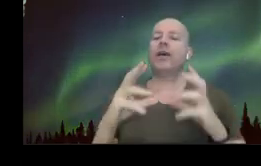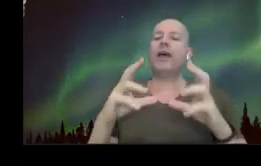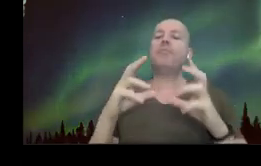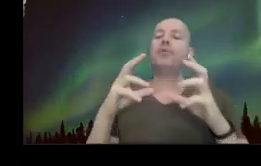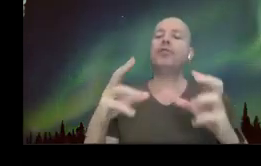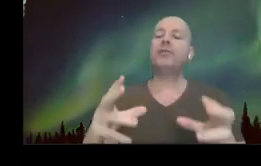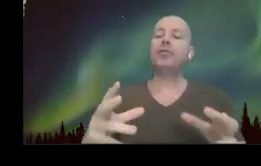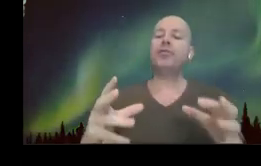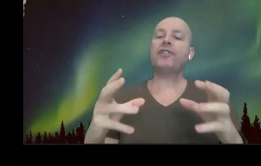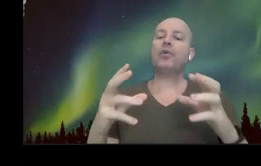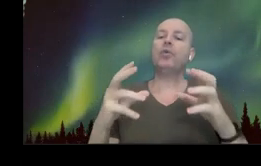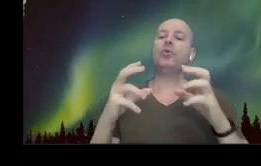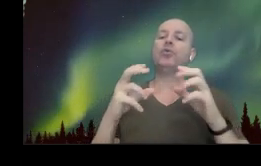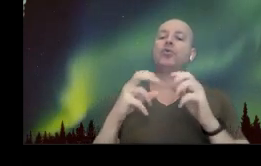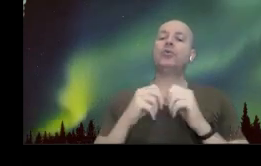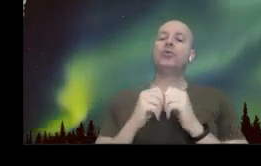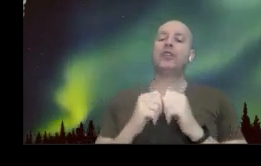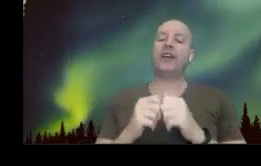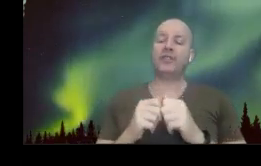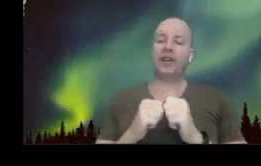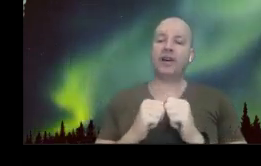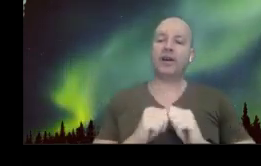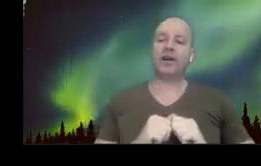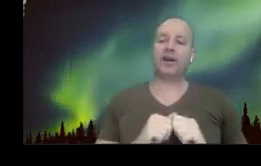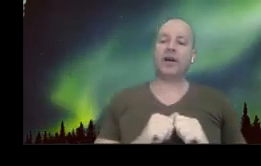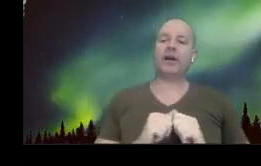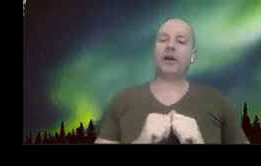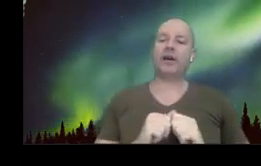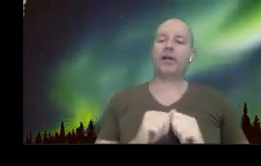de coisas. É possível de fazer o uso